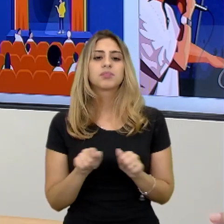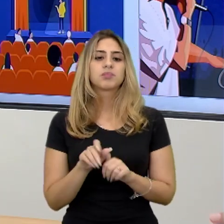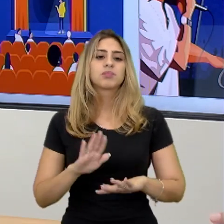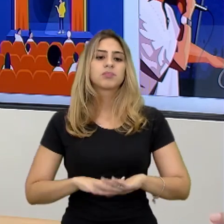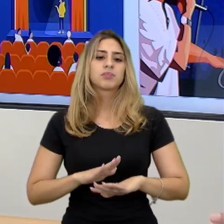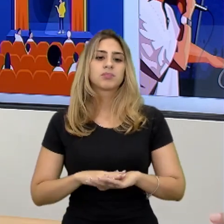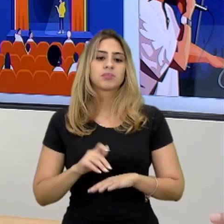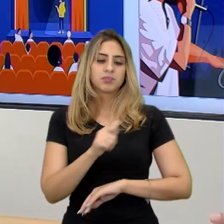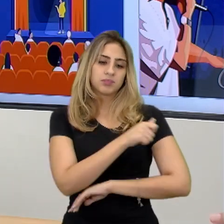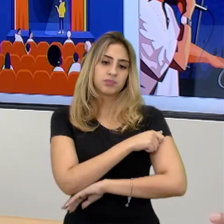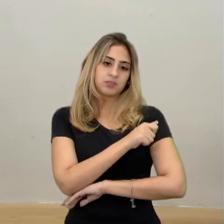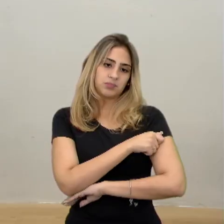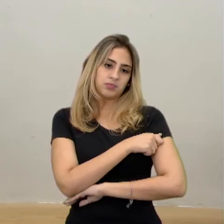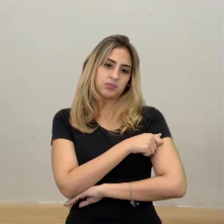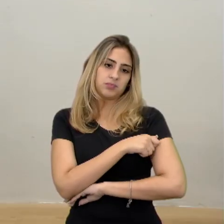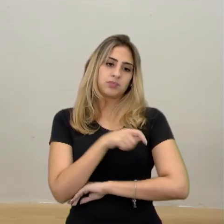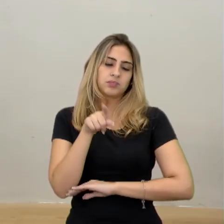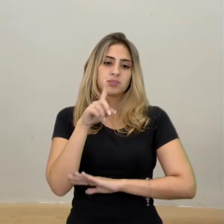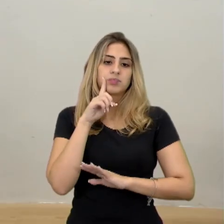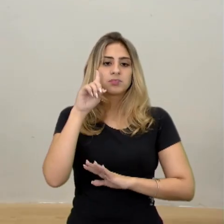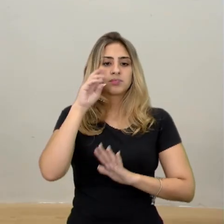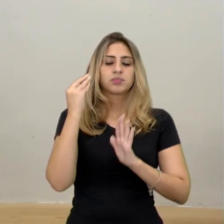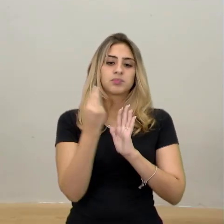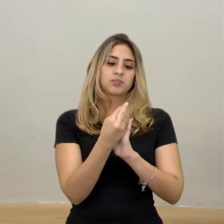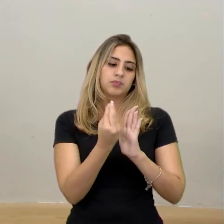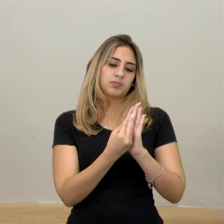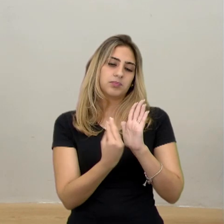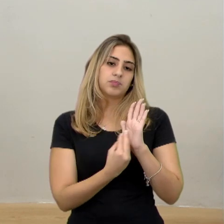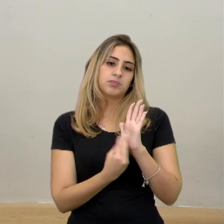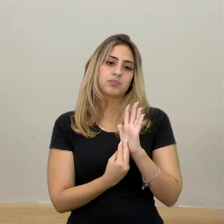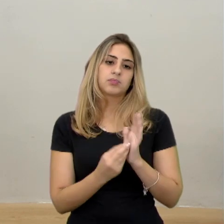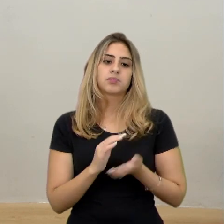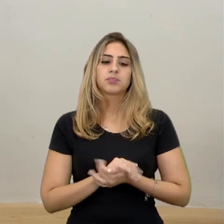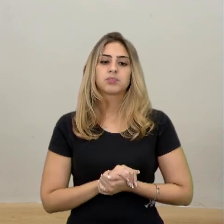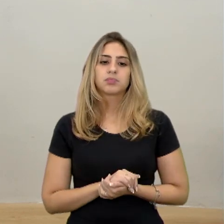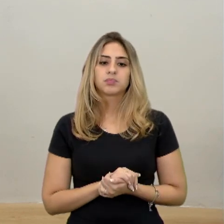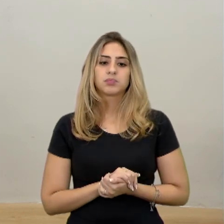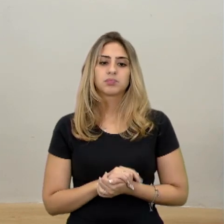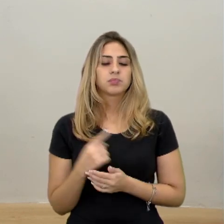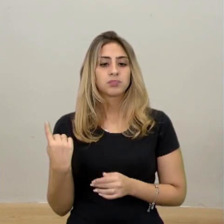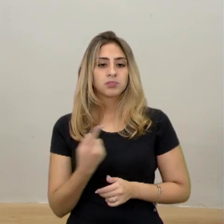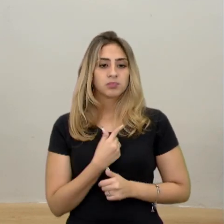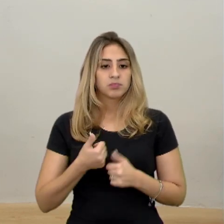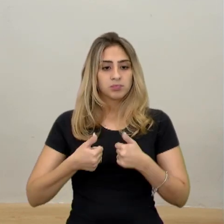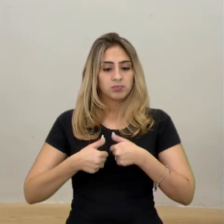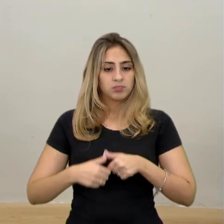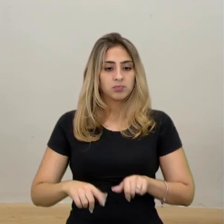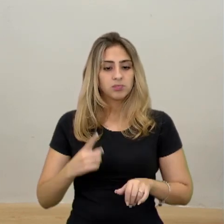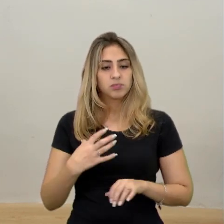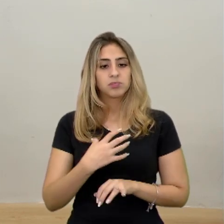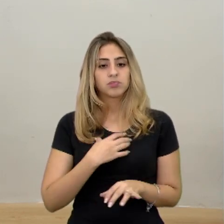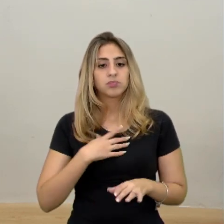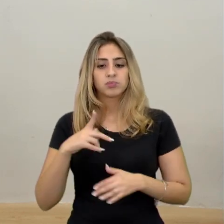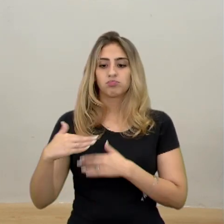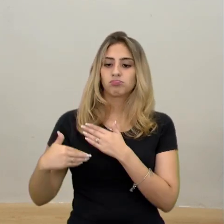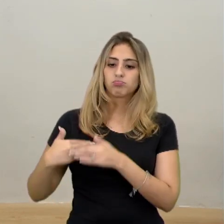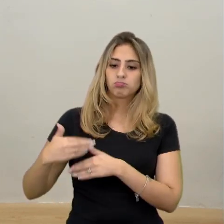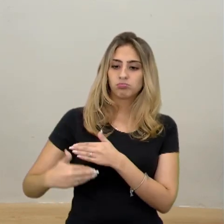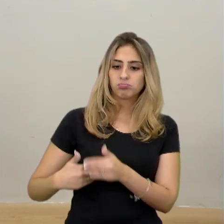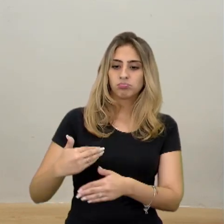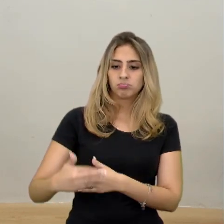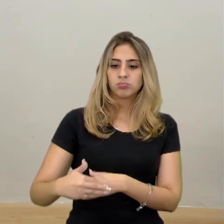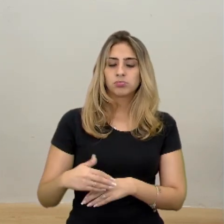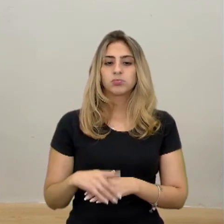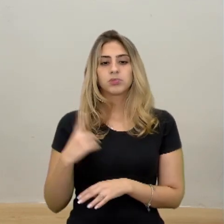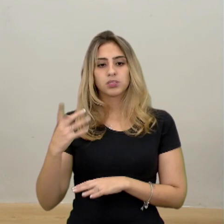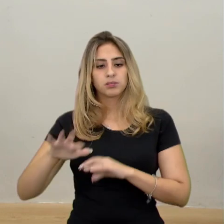fizemos? Assim, estudantes, no seu diário de bordo, coloquem lá que nós estamos em uma situação de desenvolvimento. Então,